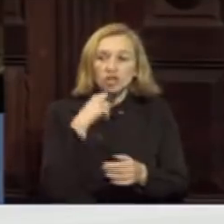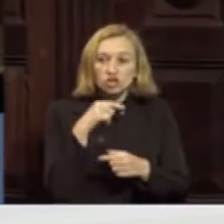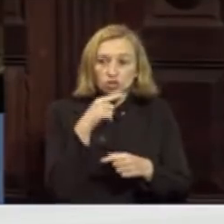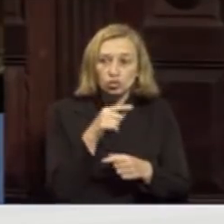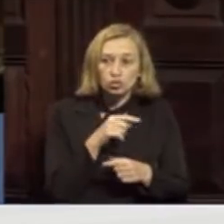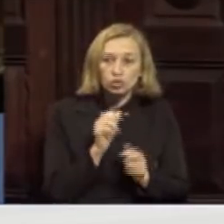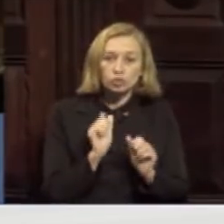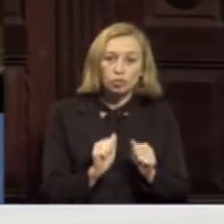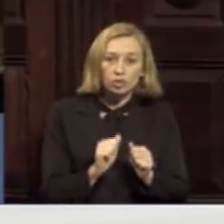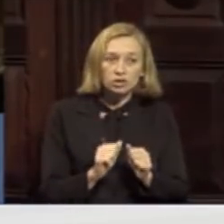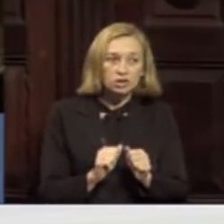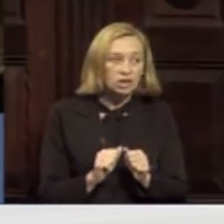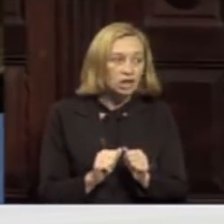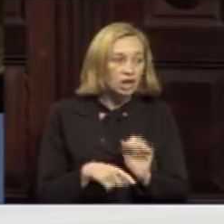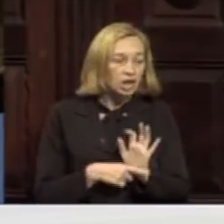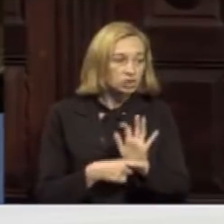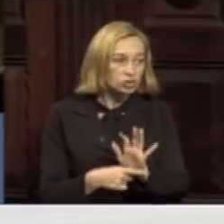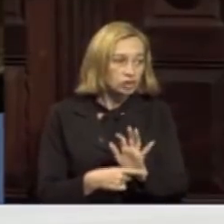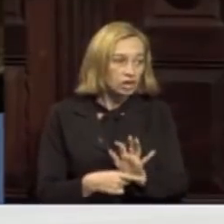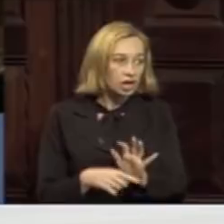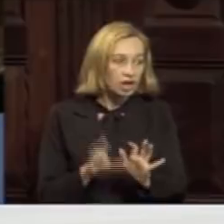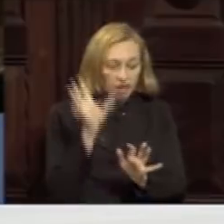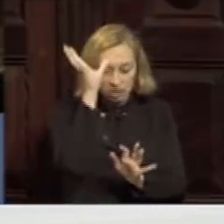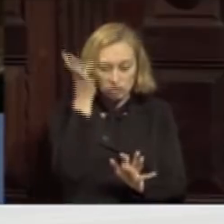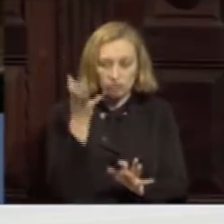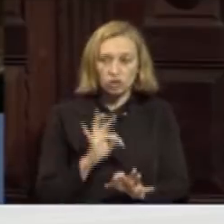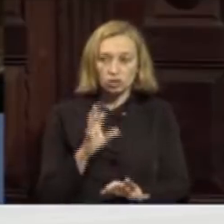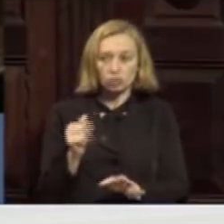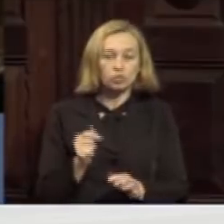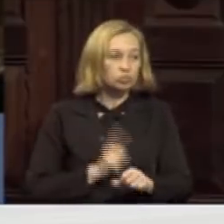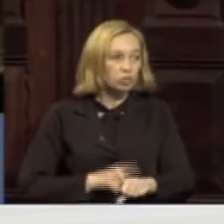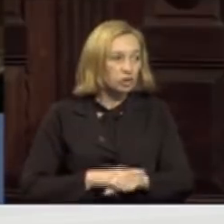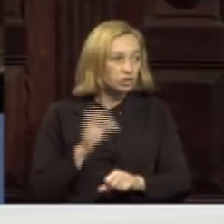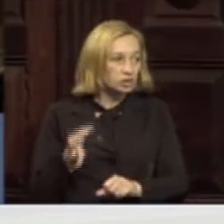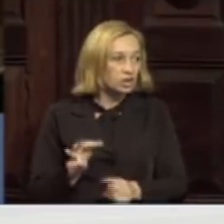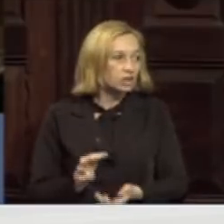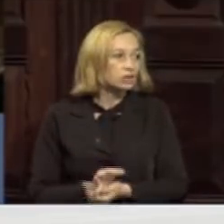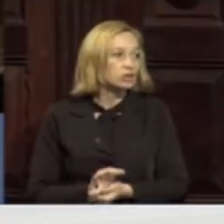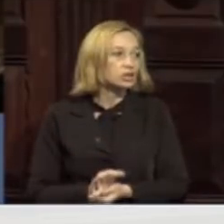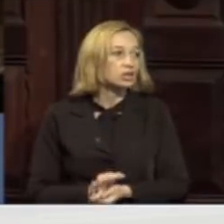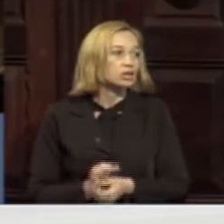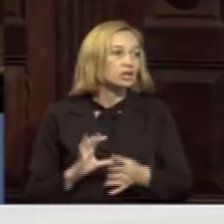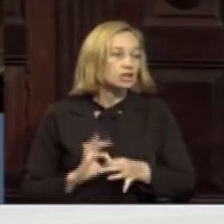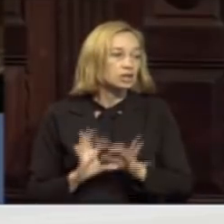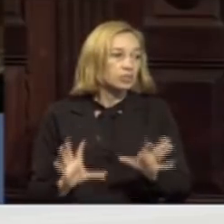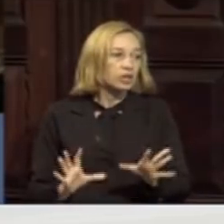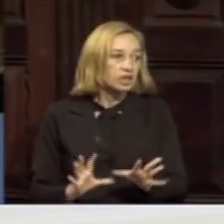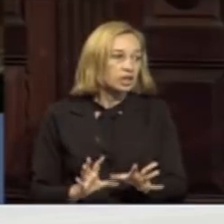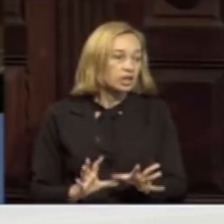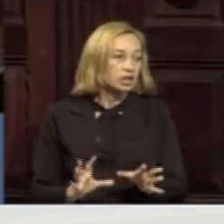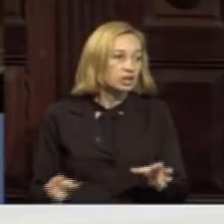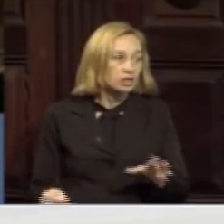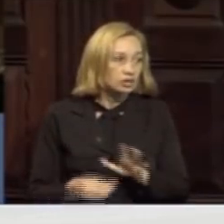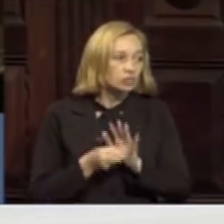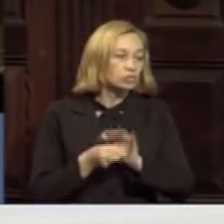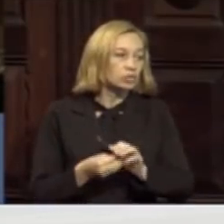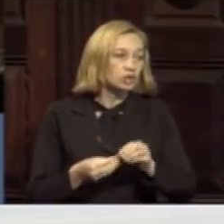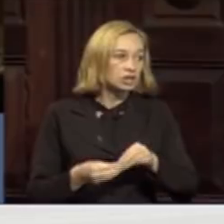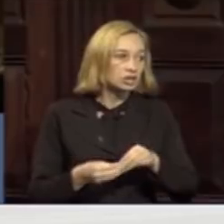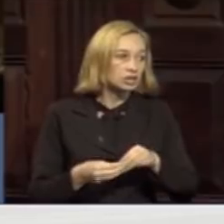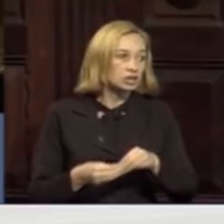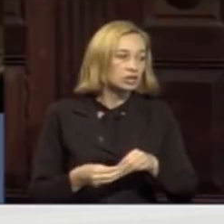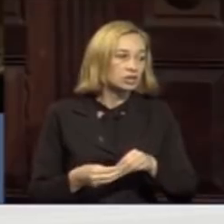todas as dúvidas, para que o Conselho Universitário, no momento certo, possa deliberar sobre a incorporação ou não do Antônio Sarlo